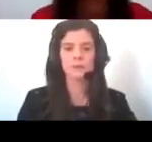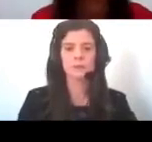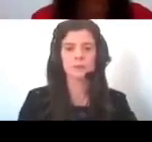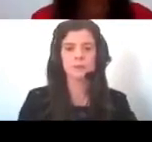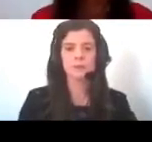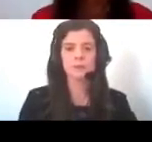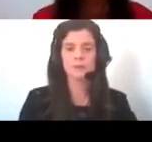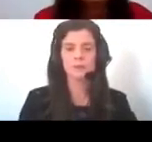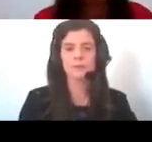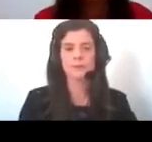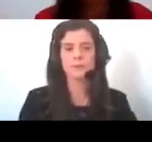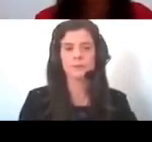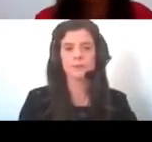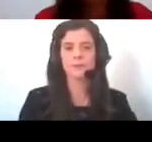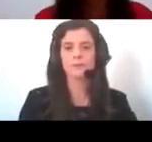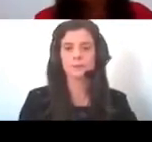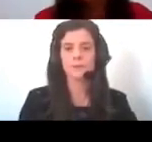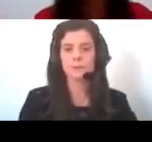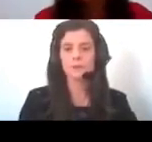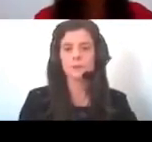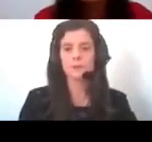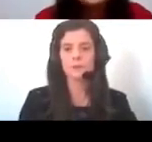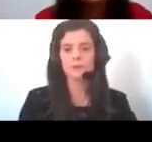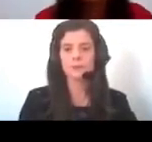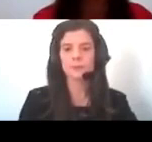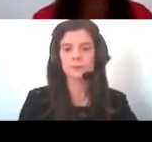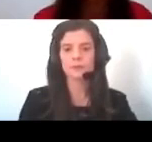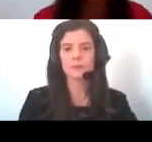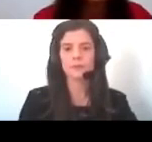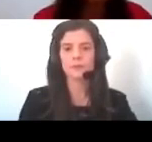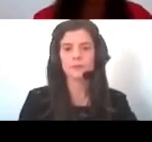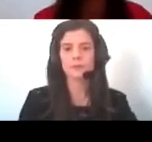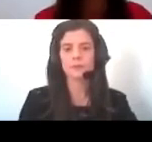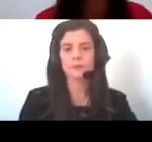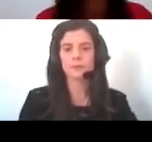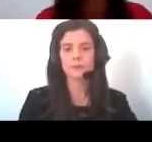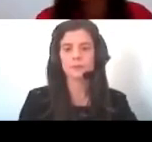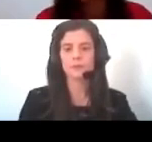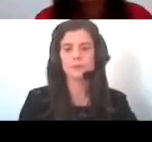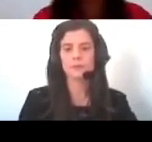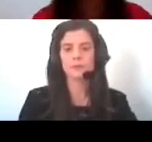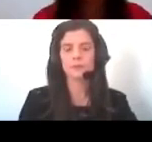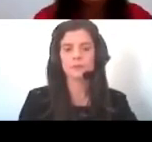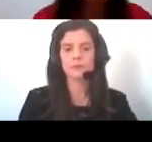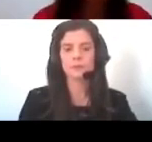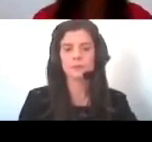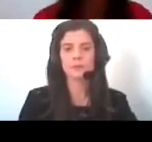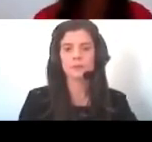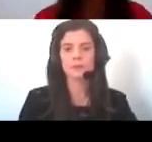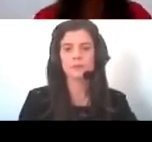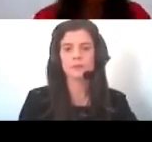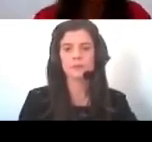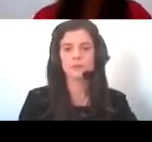importante a secretaria? Porque ela propicia a geração de impostos, e geração de impostos gera renda para o